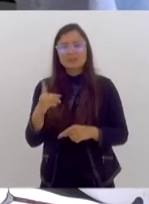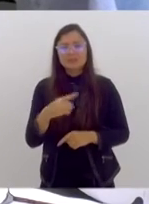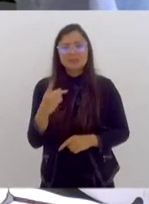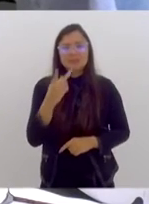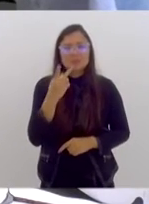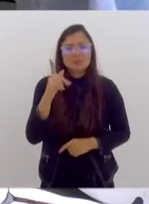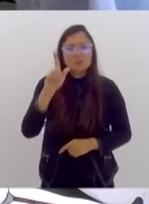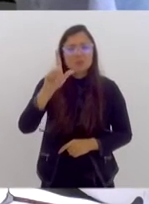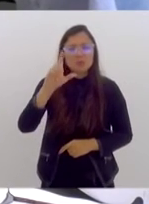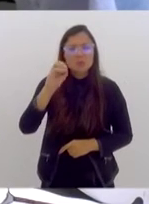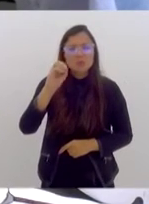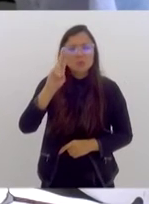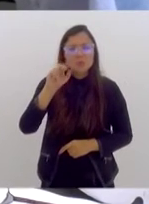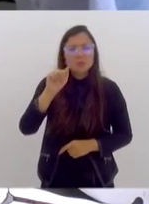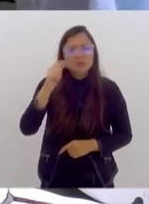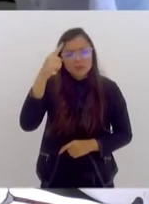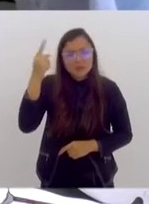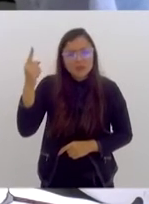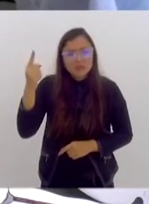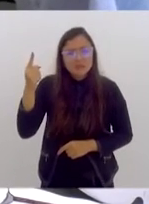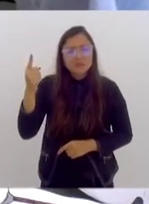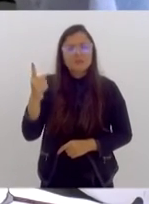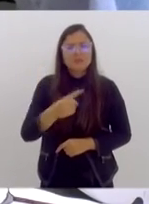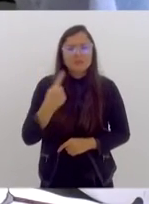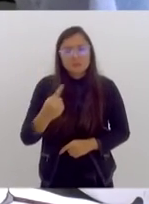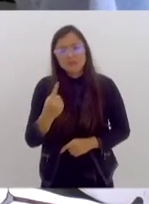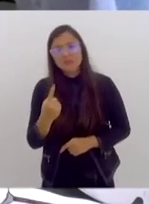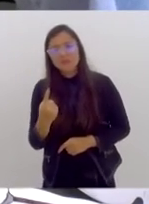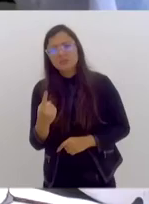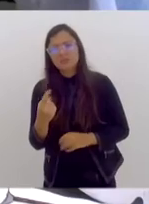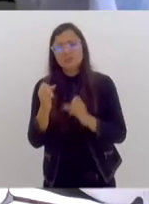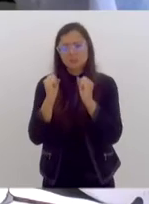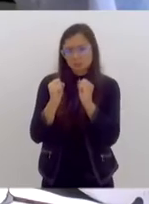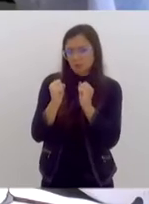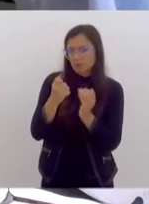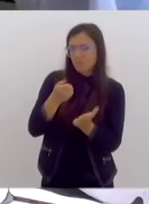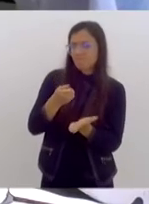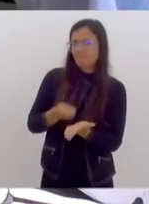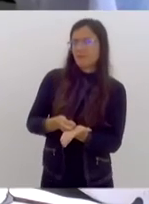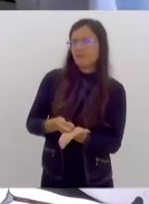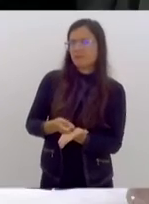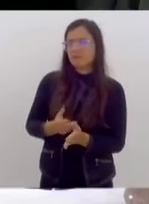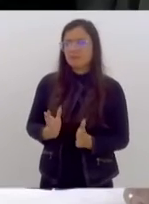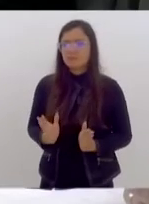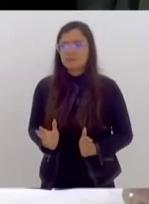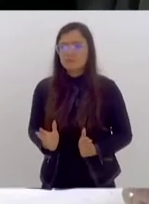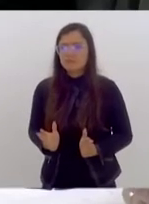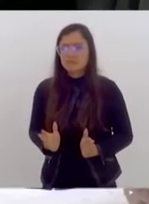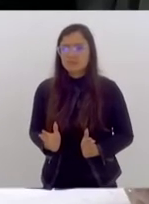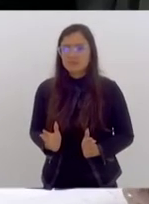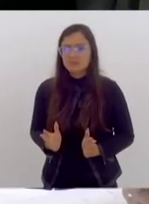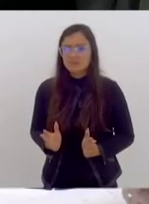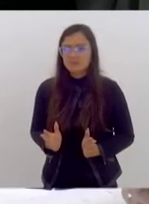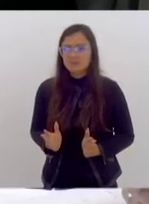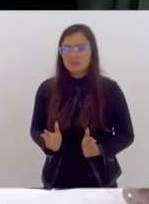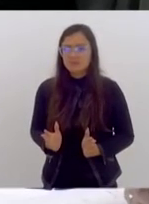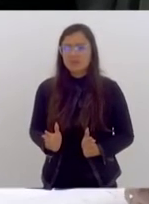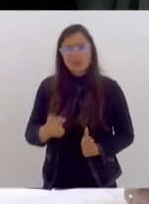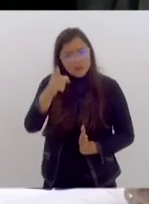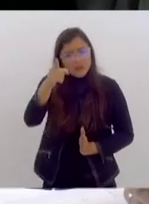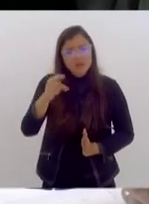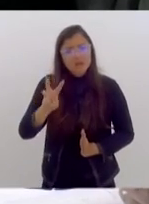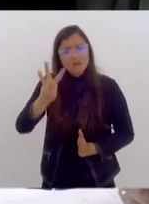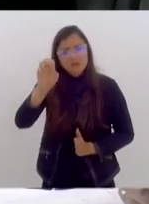lembra se a gente ainda pode incisivamente muito eu acho que o valdex